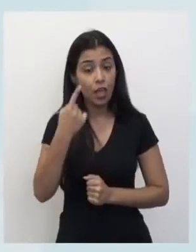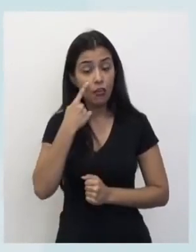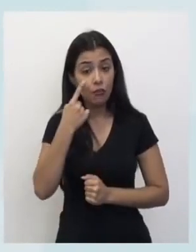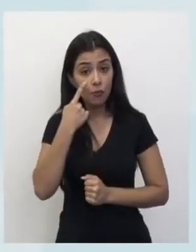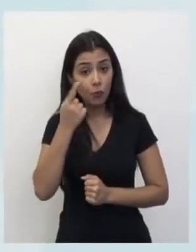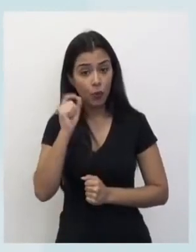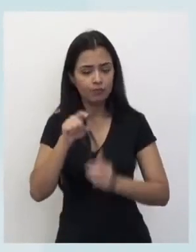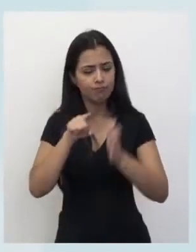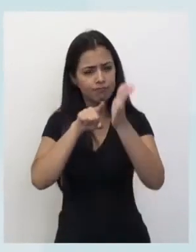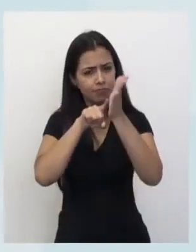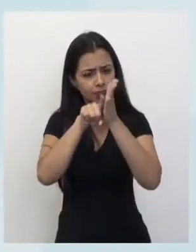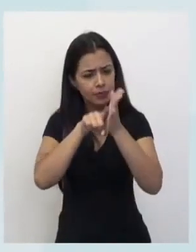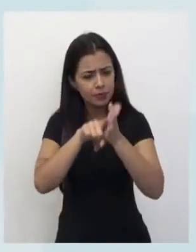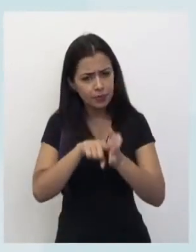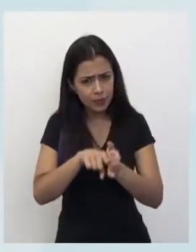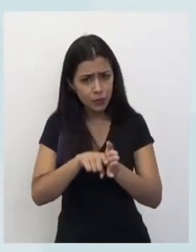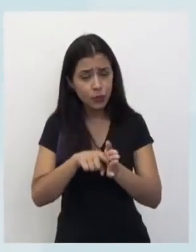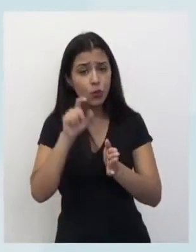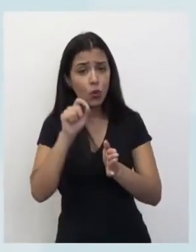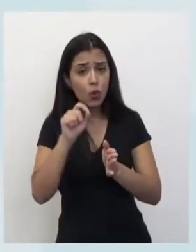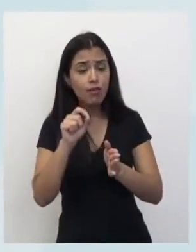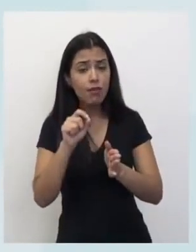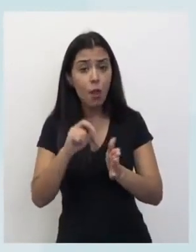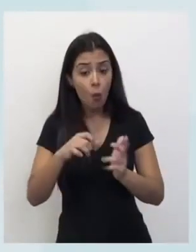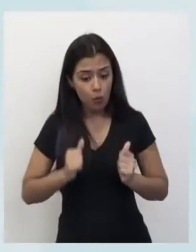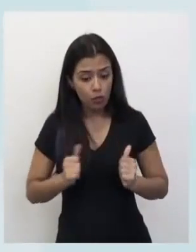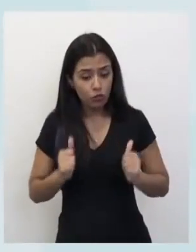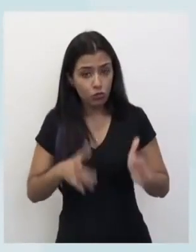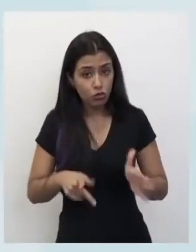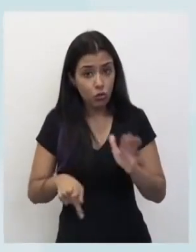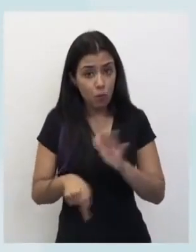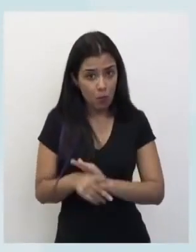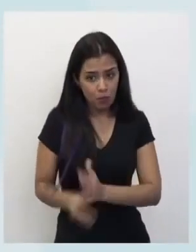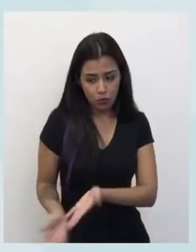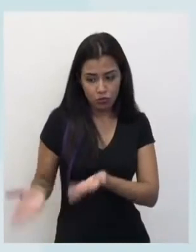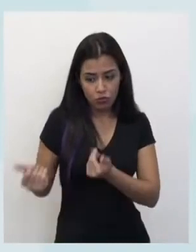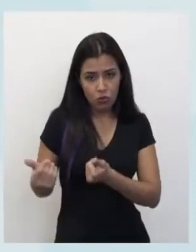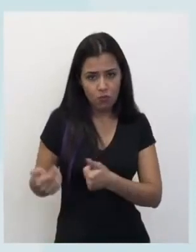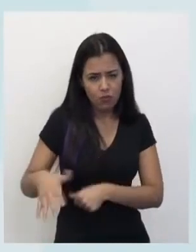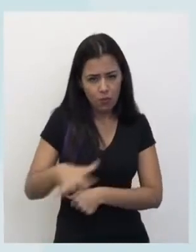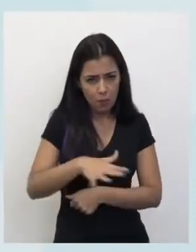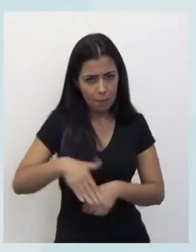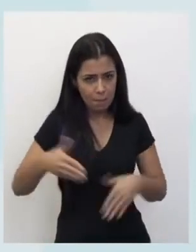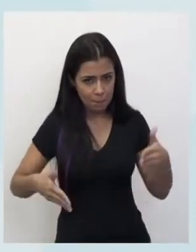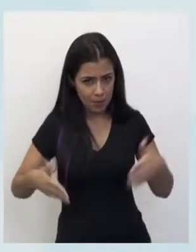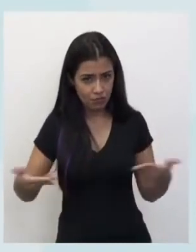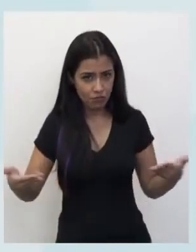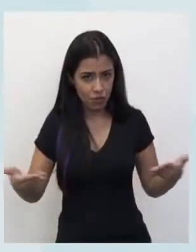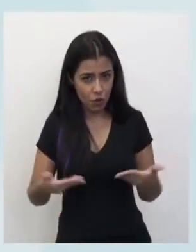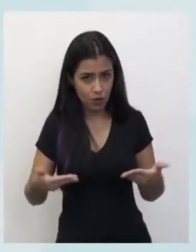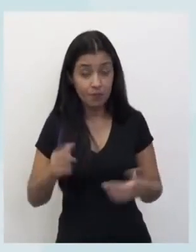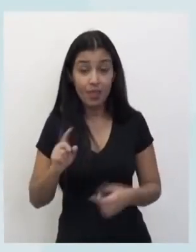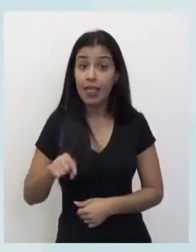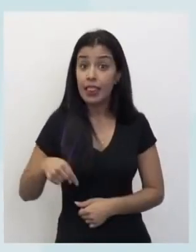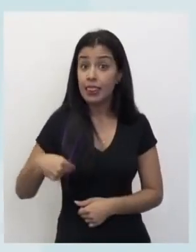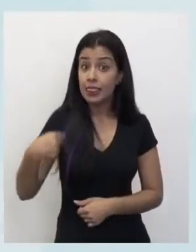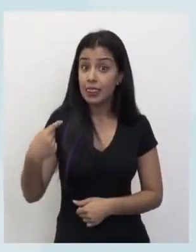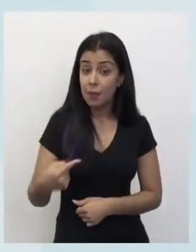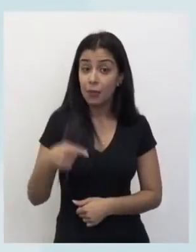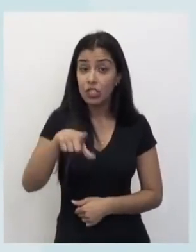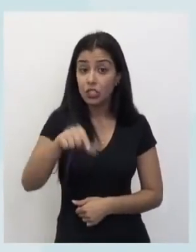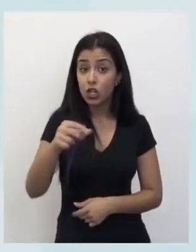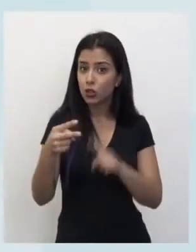comportamento dos jovens na atualidade e depois escolha 2 pessoas adultas com que você mora para